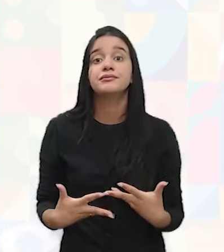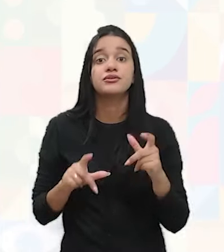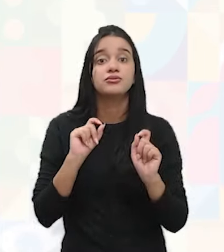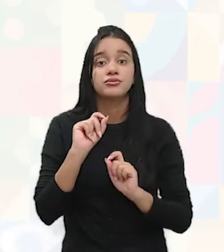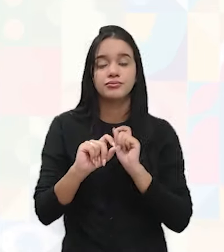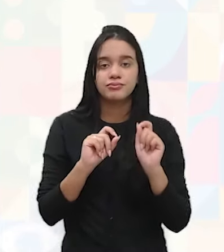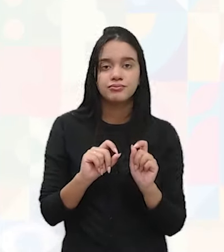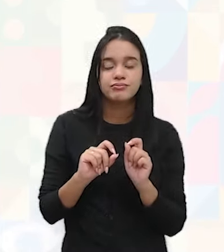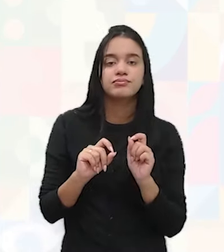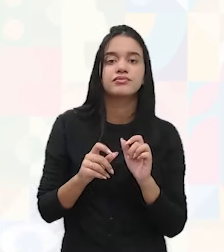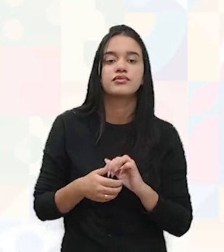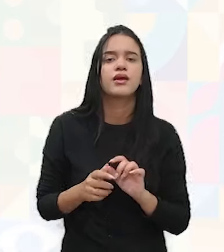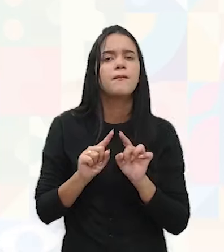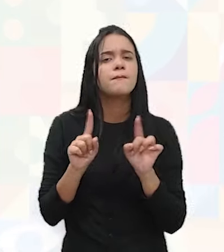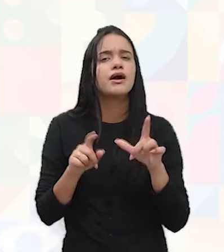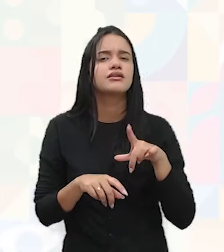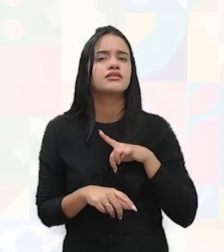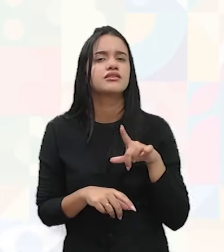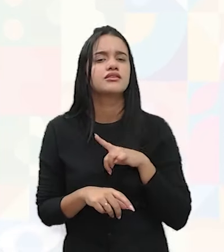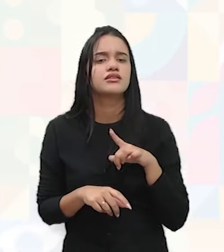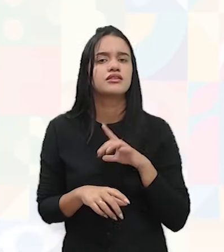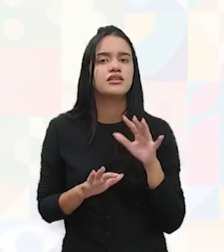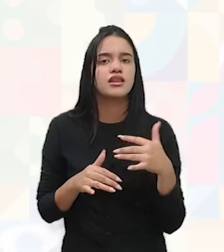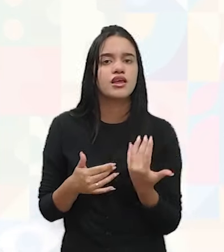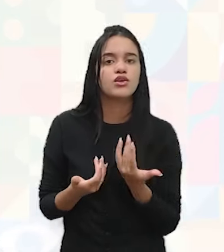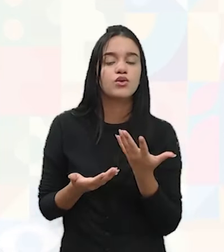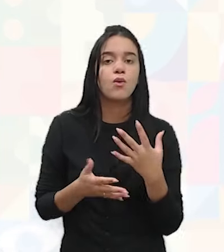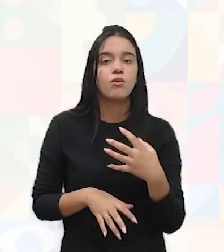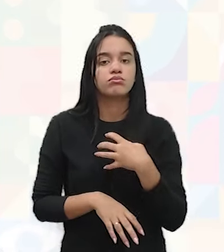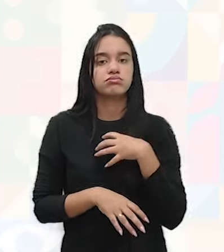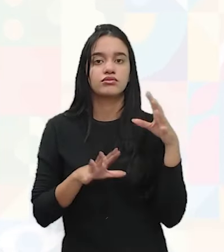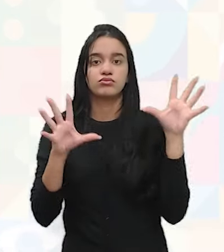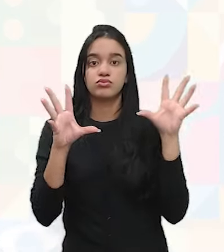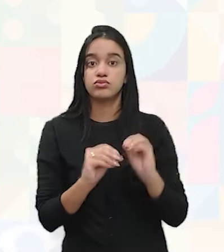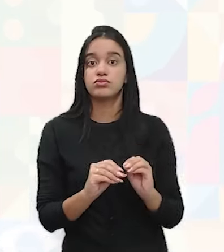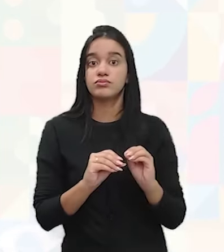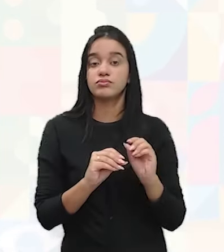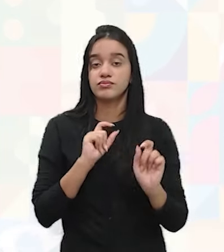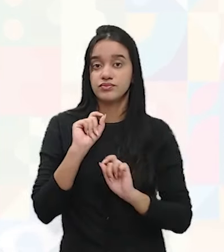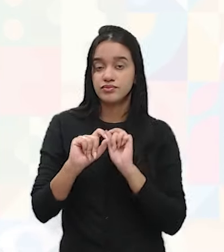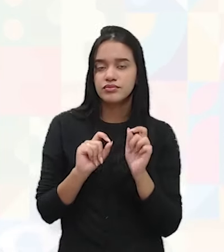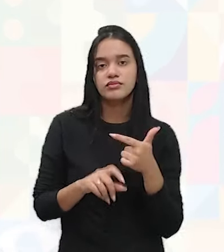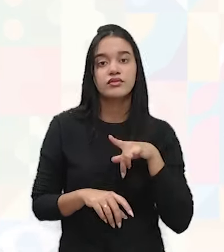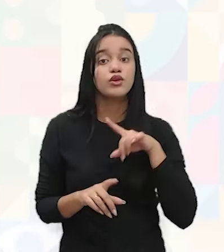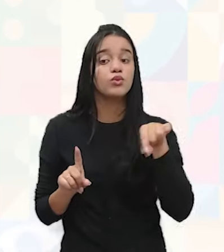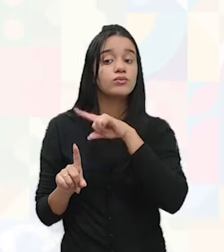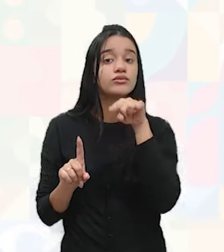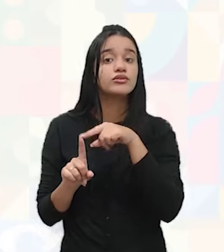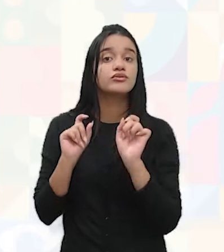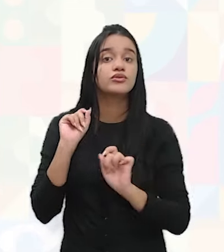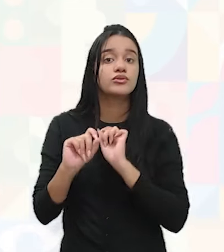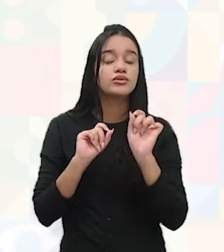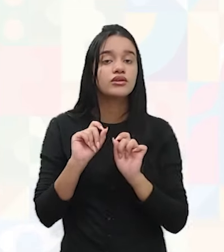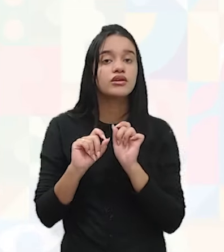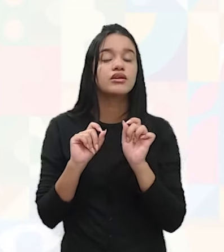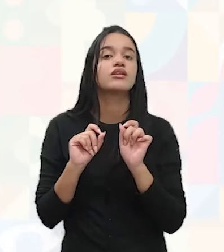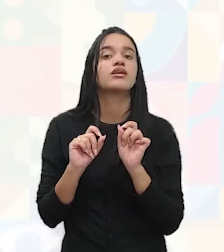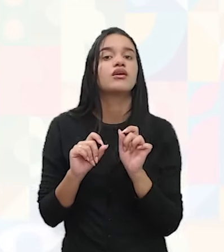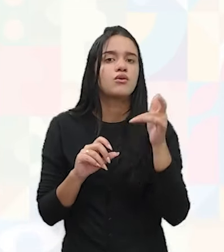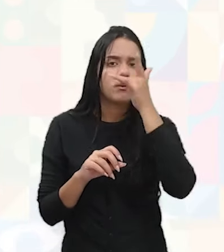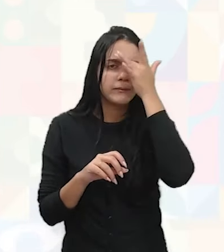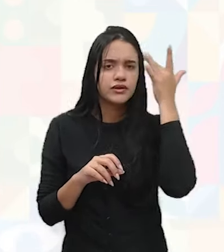resfriamento e isolamento mas existe um quarto modo de extinção que é a partir da Extinção química que tem como objetivo combinar algum agente químico